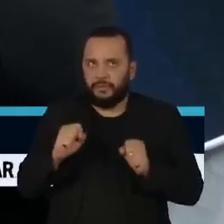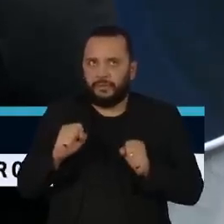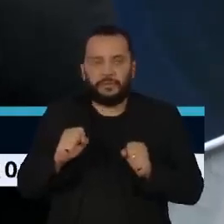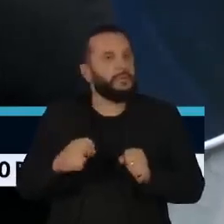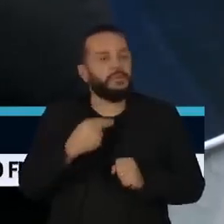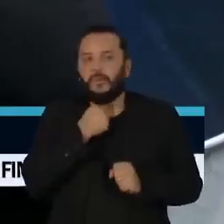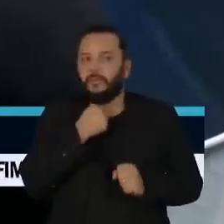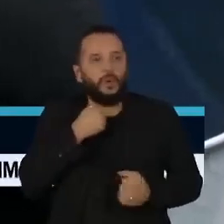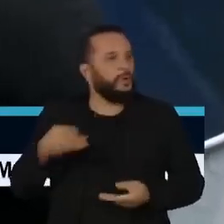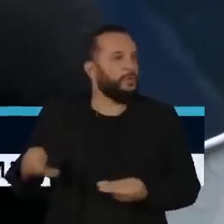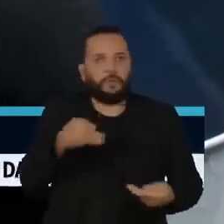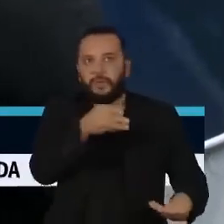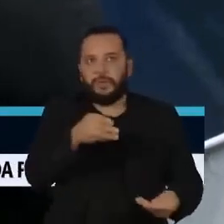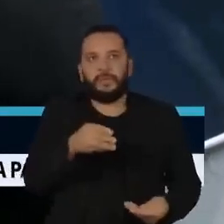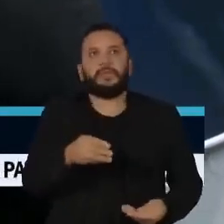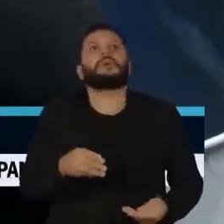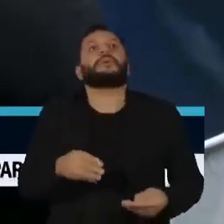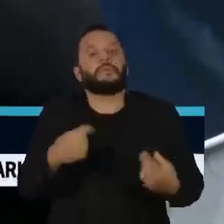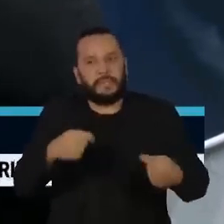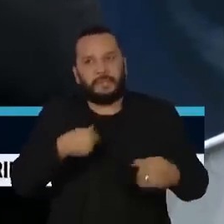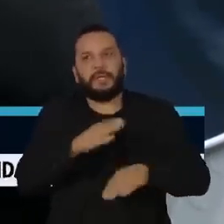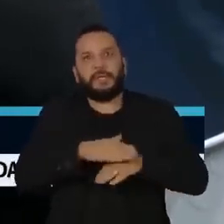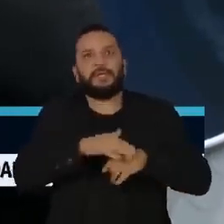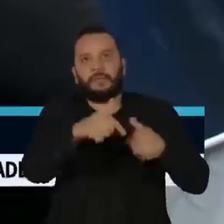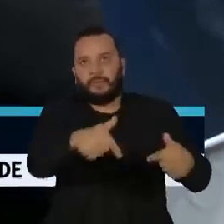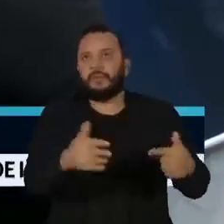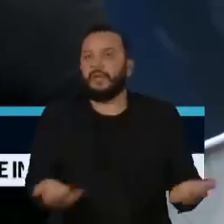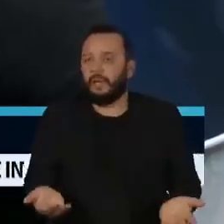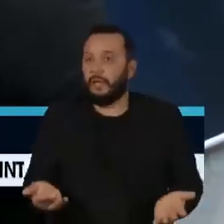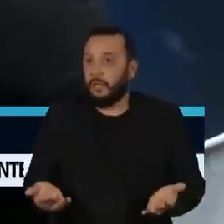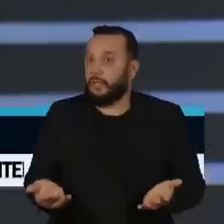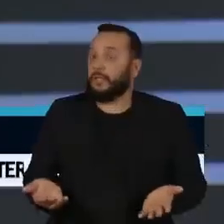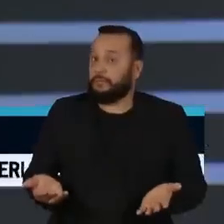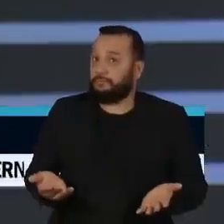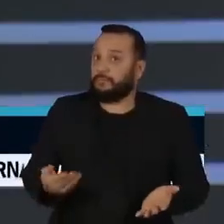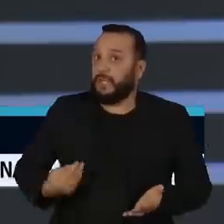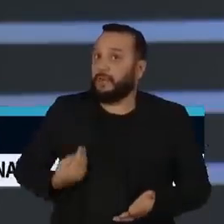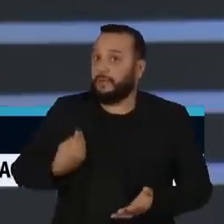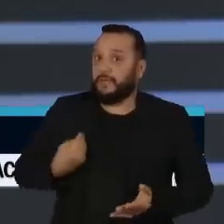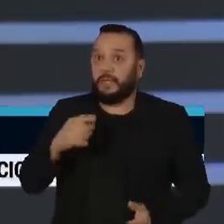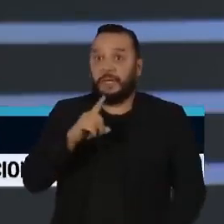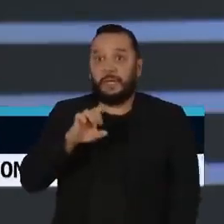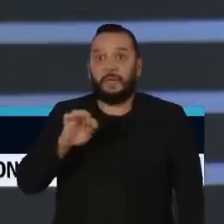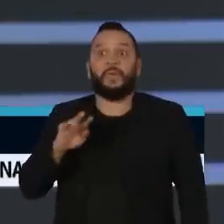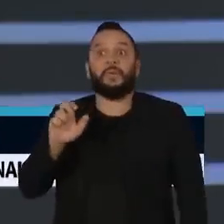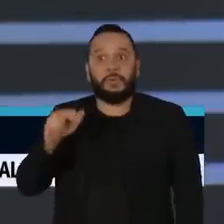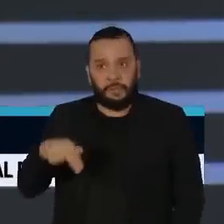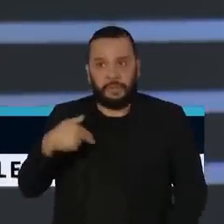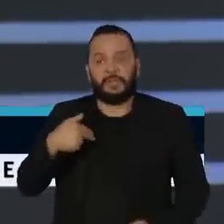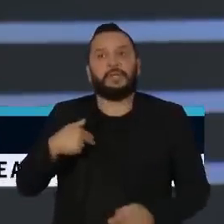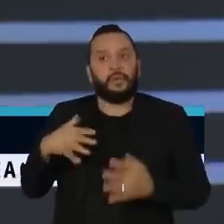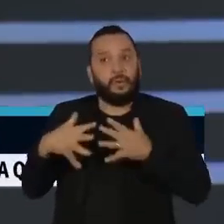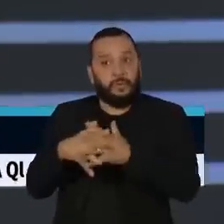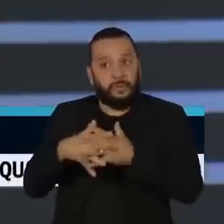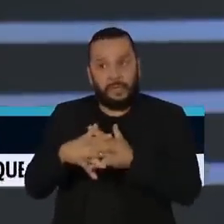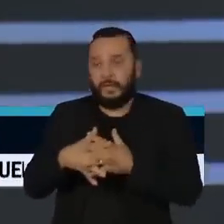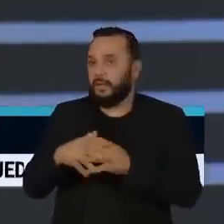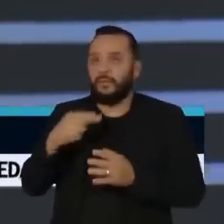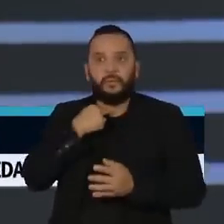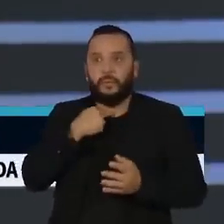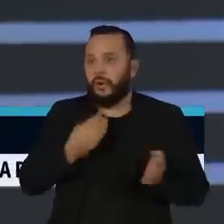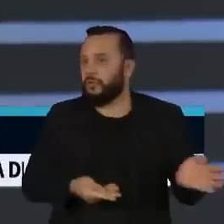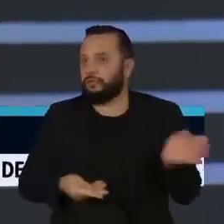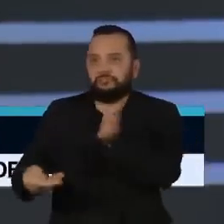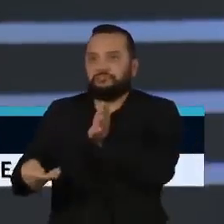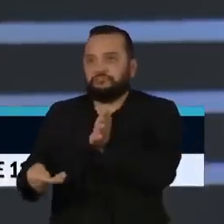não pode recorrer o tre tem que executar essa a informação vai ficar muito complicada na verdade inclusive